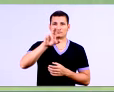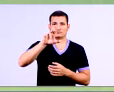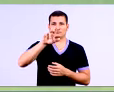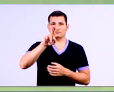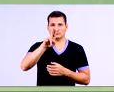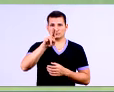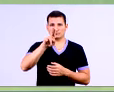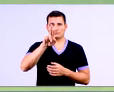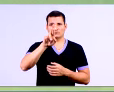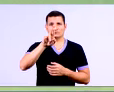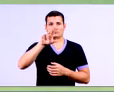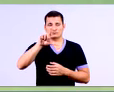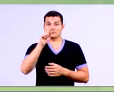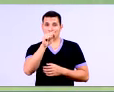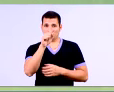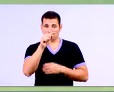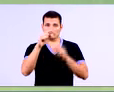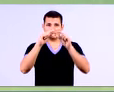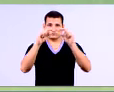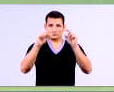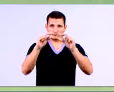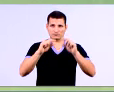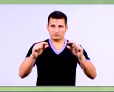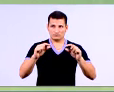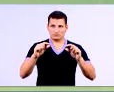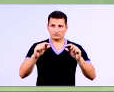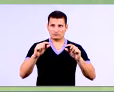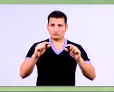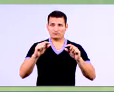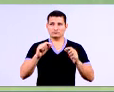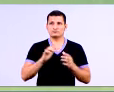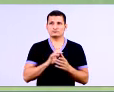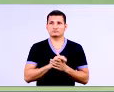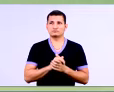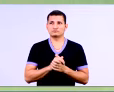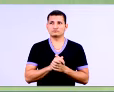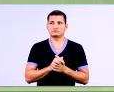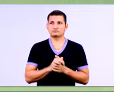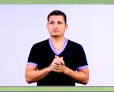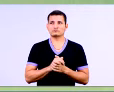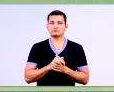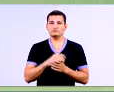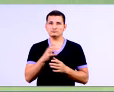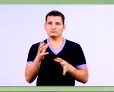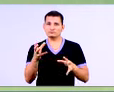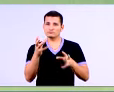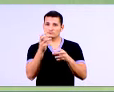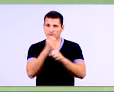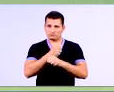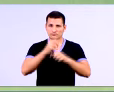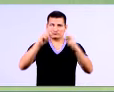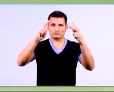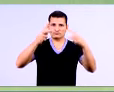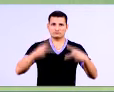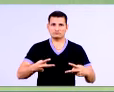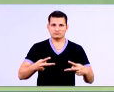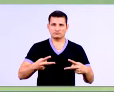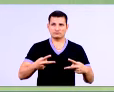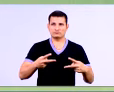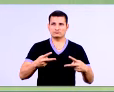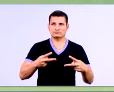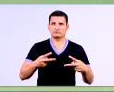formulário, após o pressionamento da tecla, é processada para o HTML.